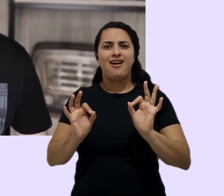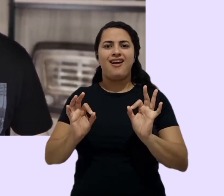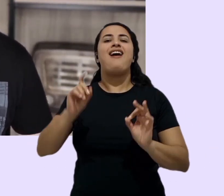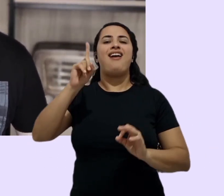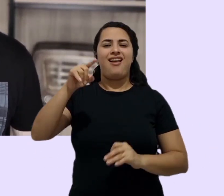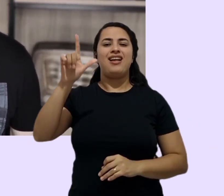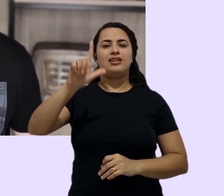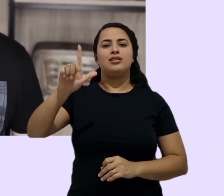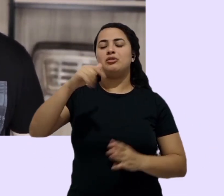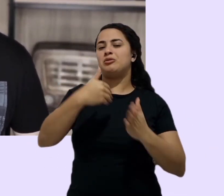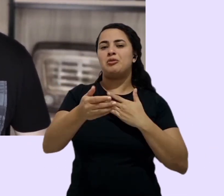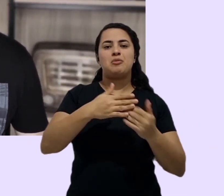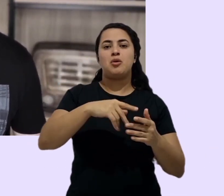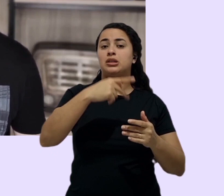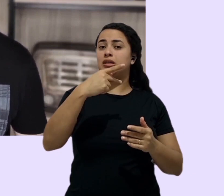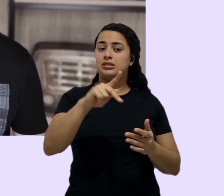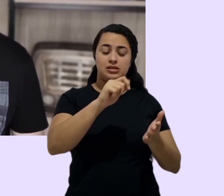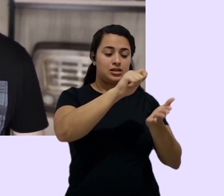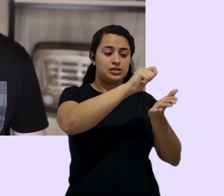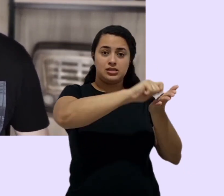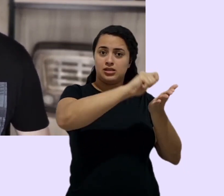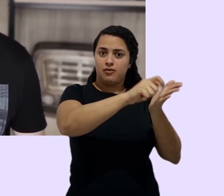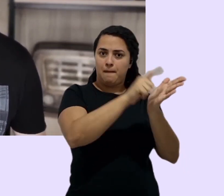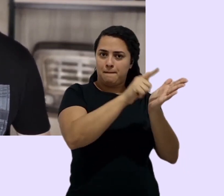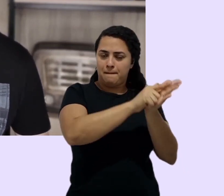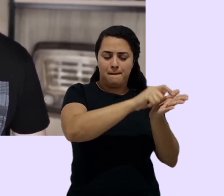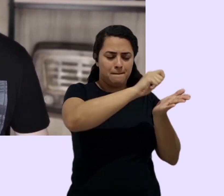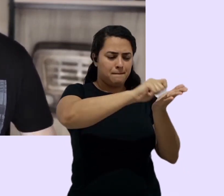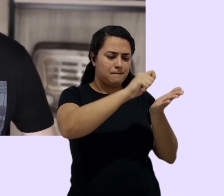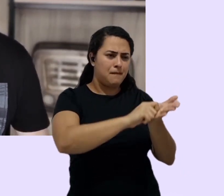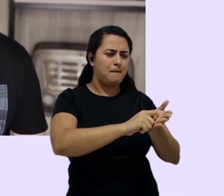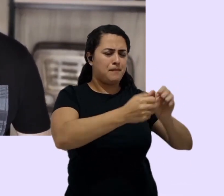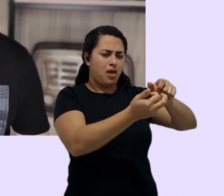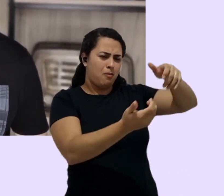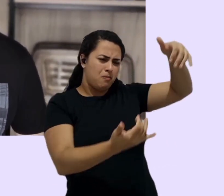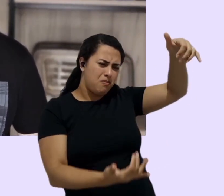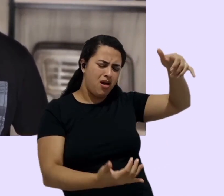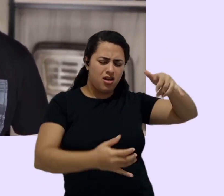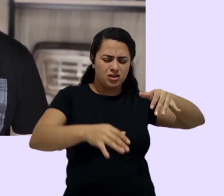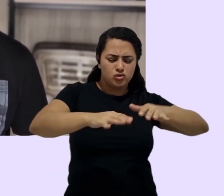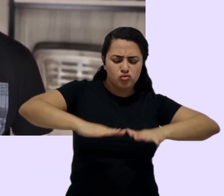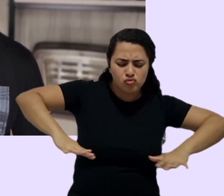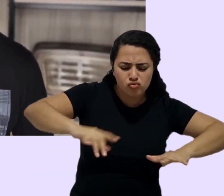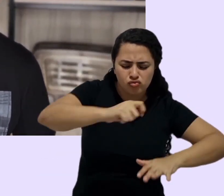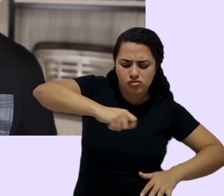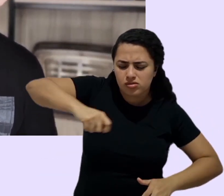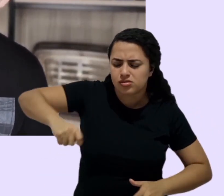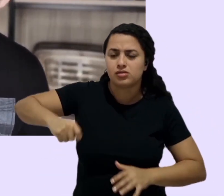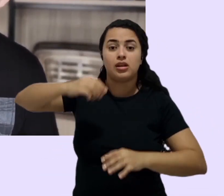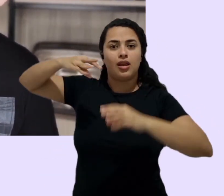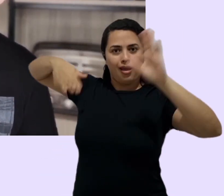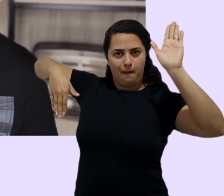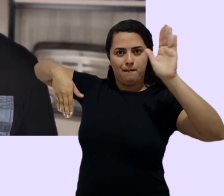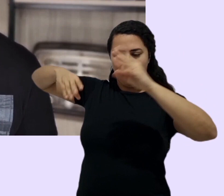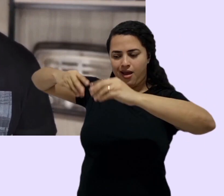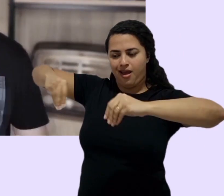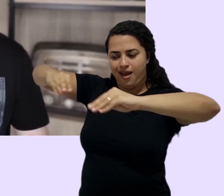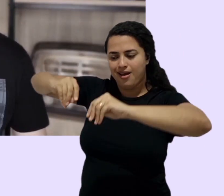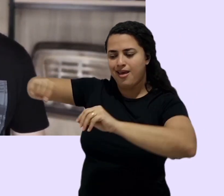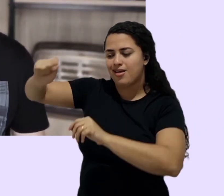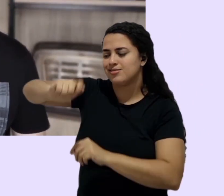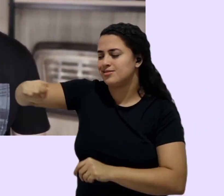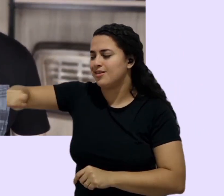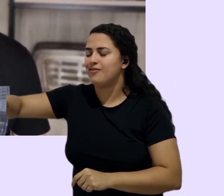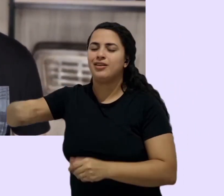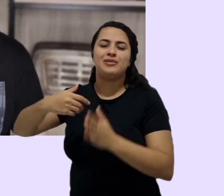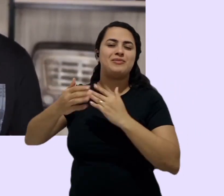importa se está escrito no papel, no pergaminho, no chão, na parede, na areia da praia, que dura pouquinho.